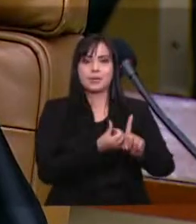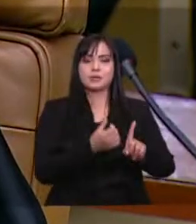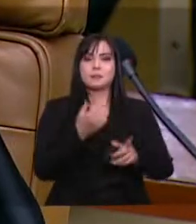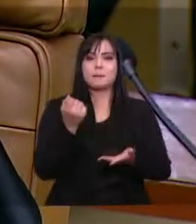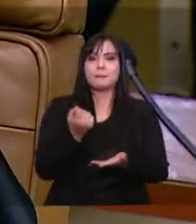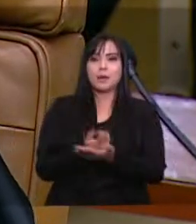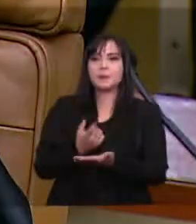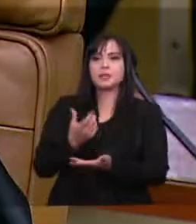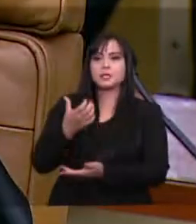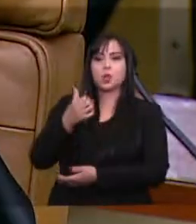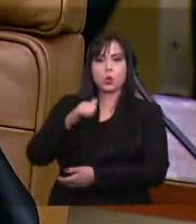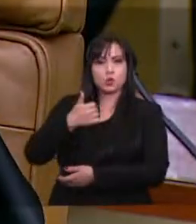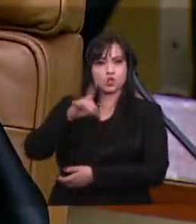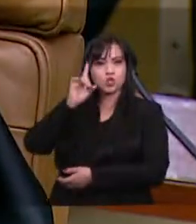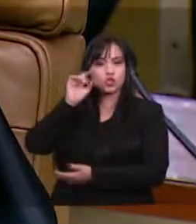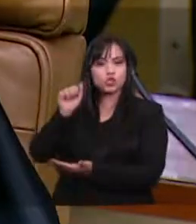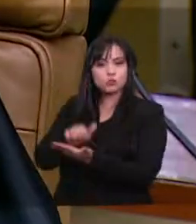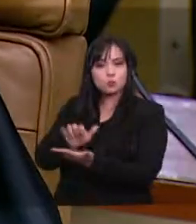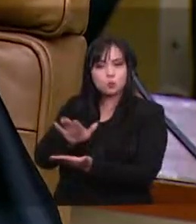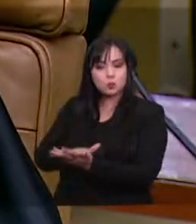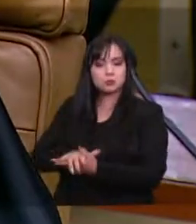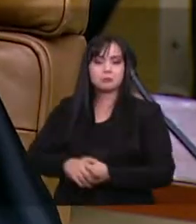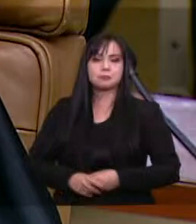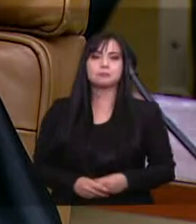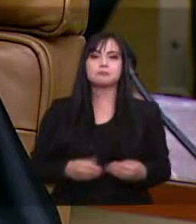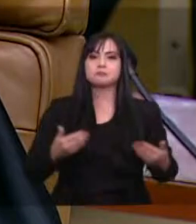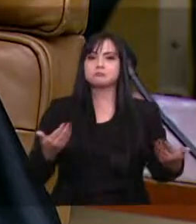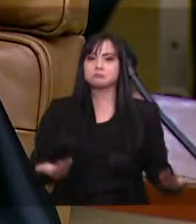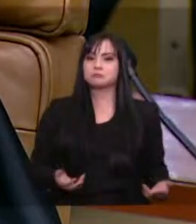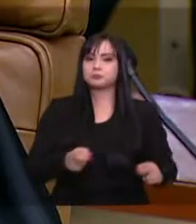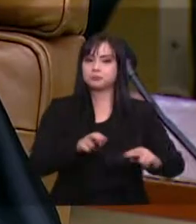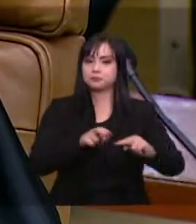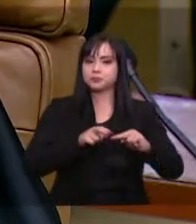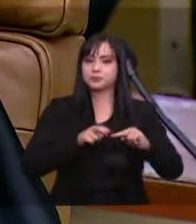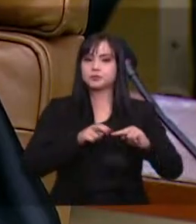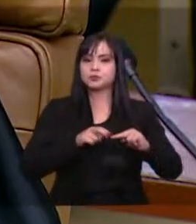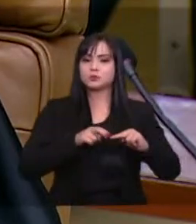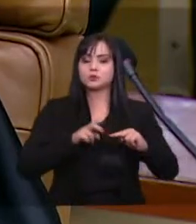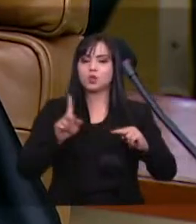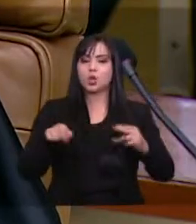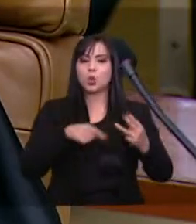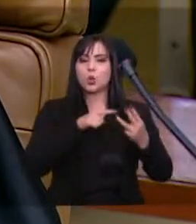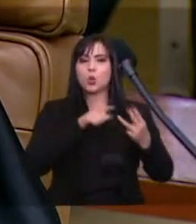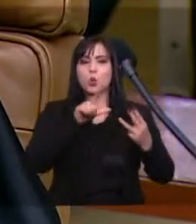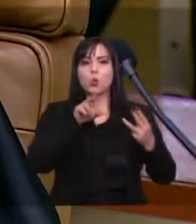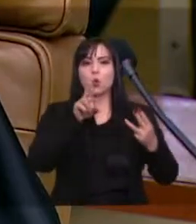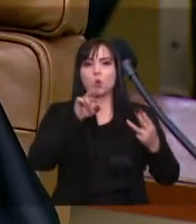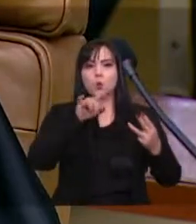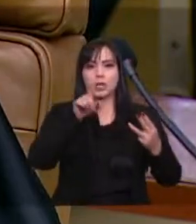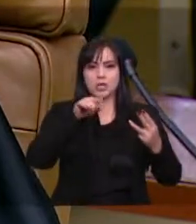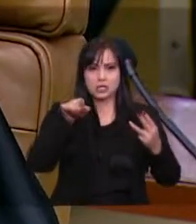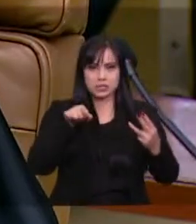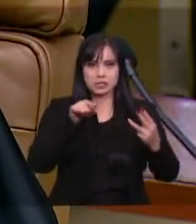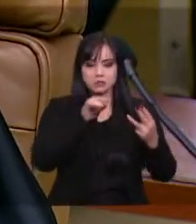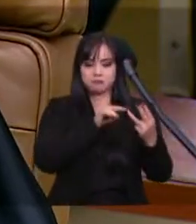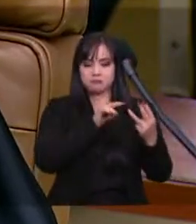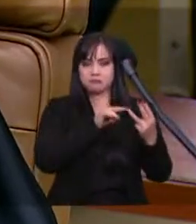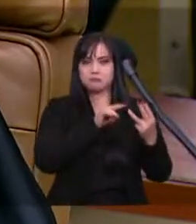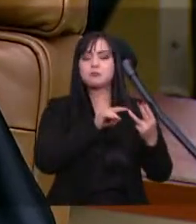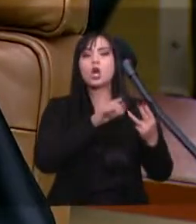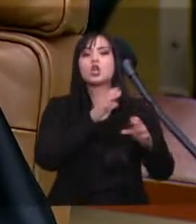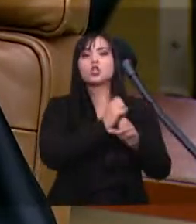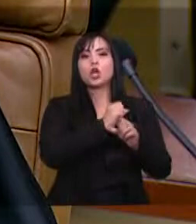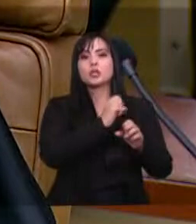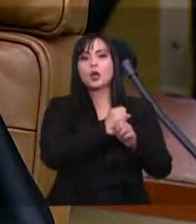de 11 dias multa portanto para o correio Luiz Pereira Duarte de Amorim